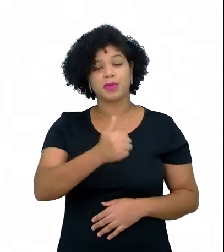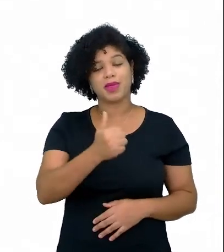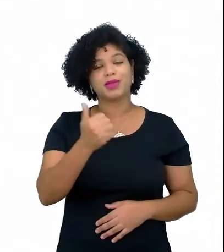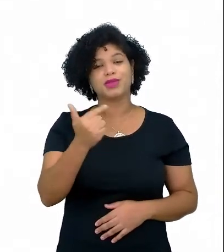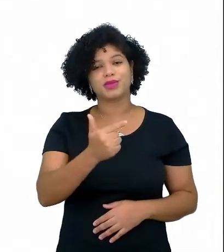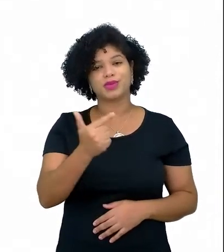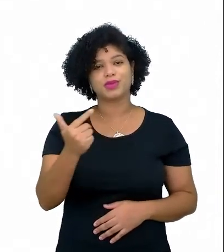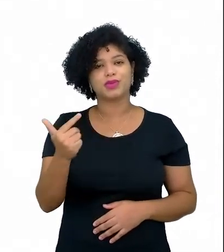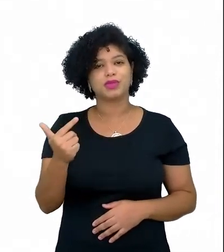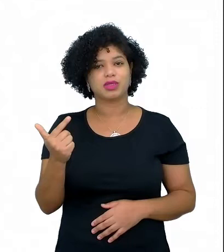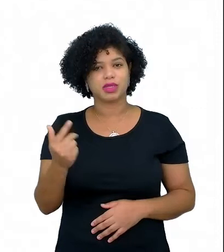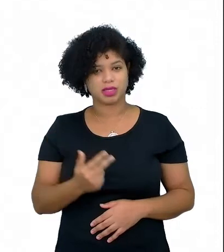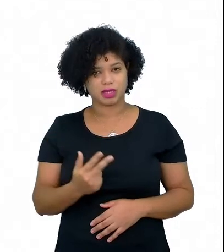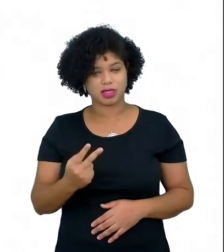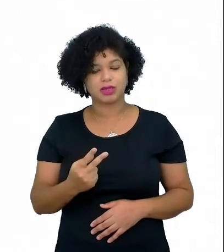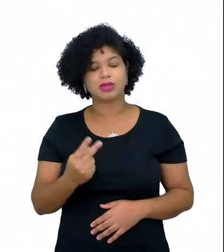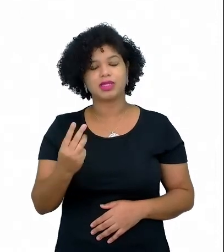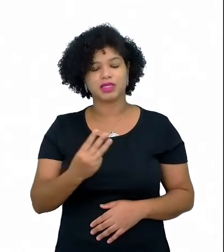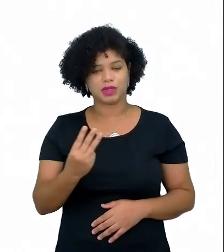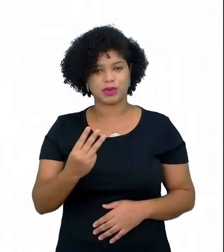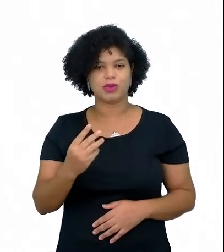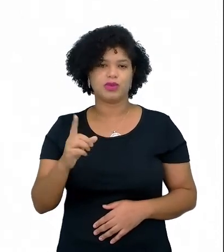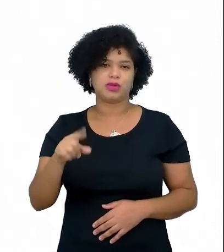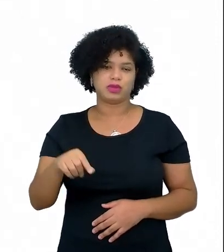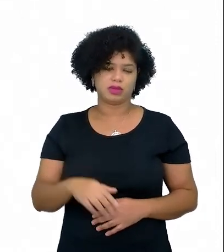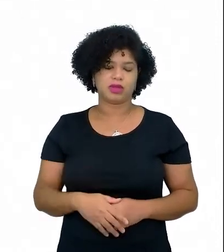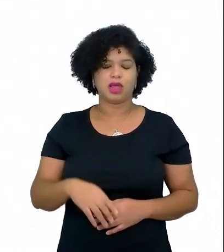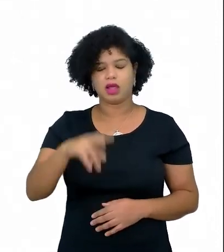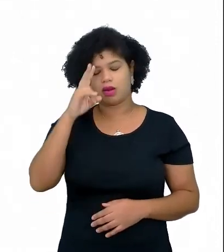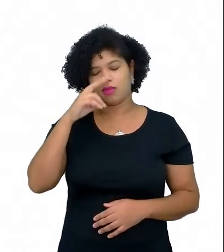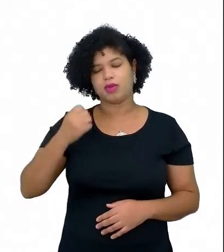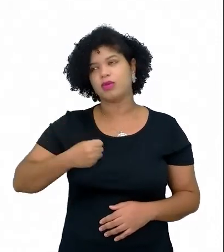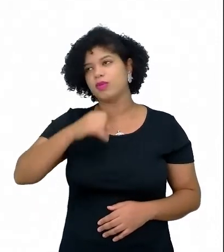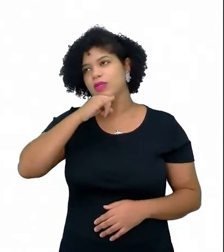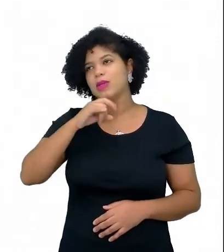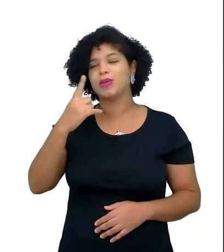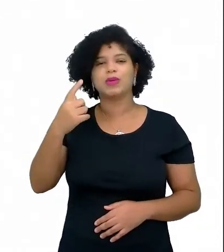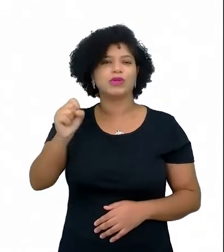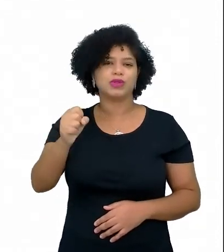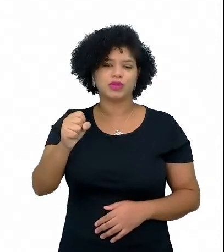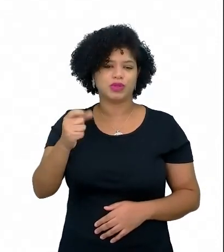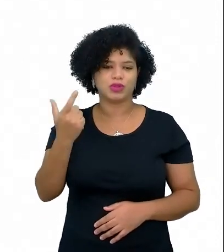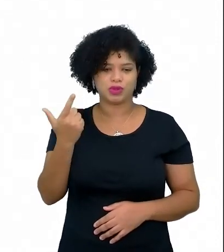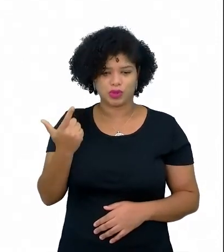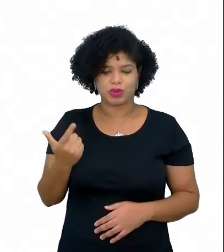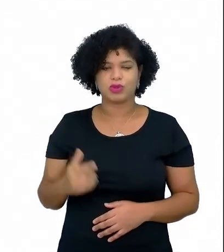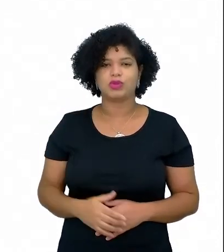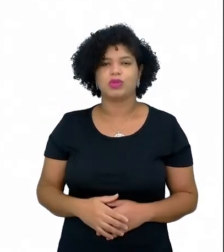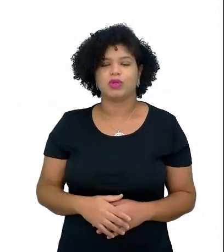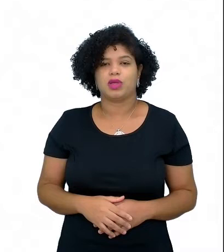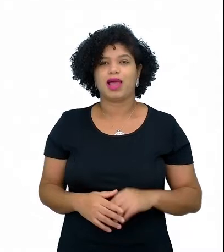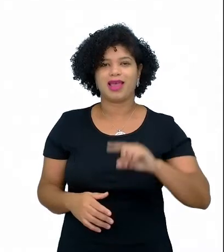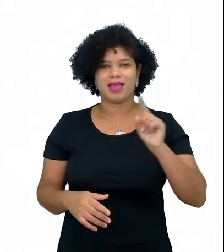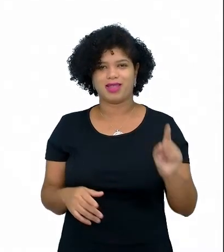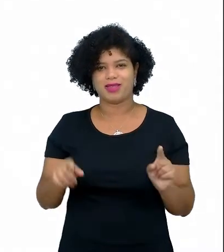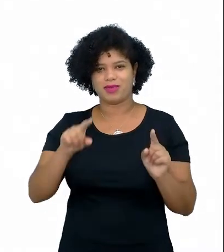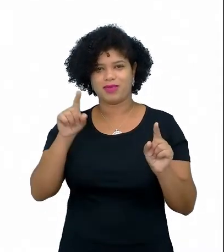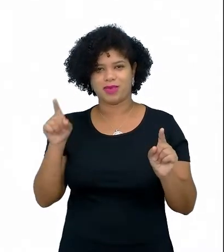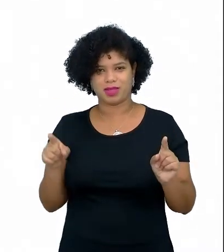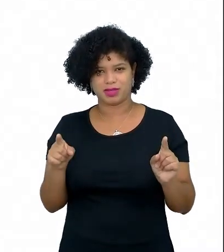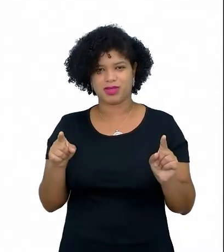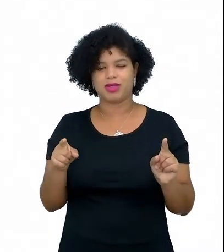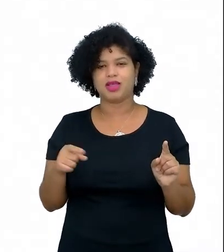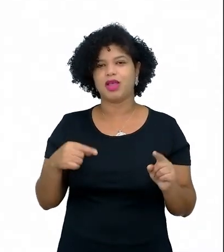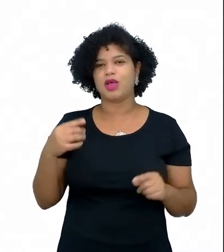interessante. Quando a gente observa lá hoje, né? Você vê lá um número 18, no meu caso, 18 entre parênteses, né? Aí vê um número